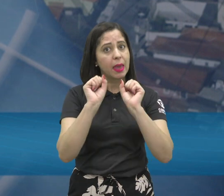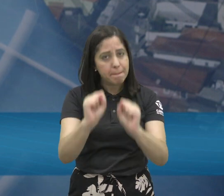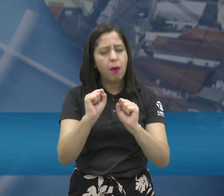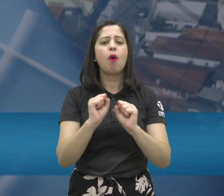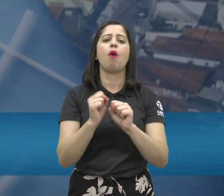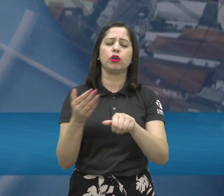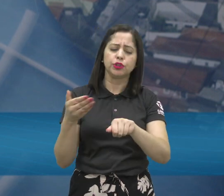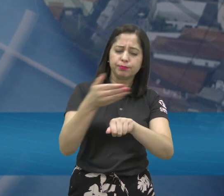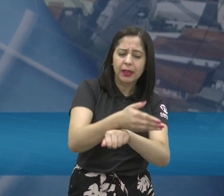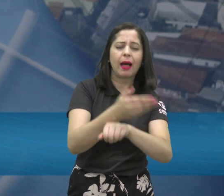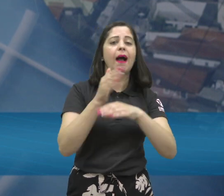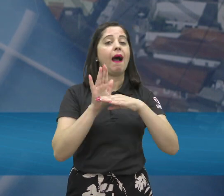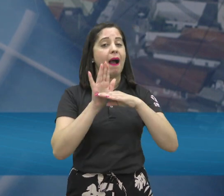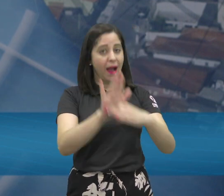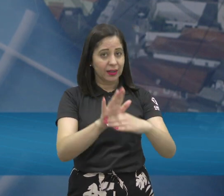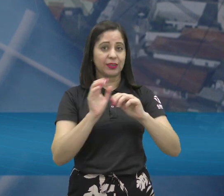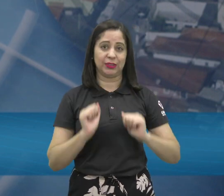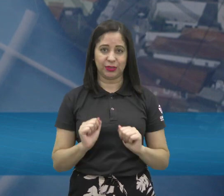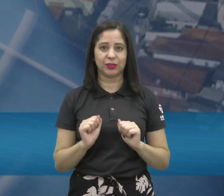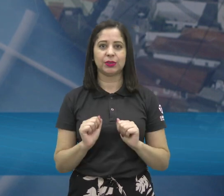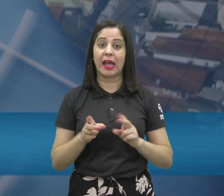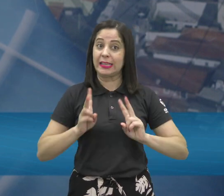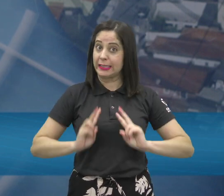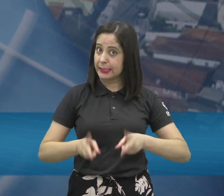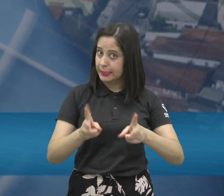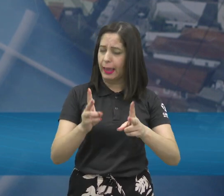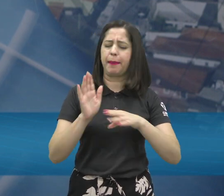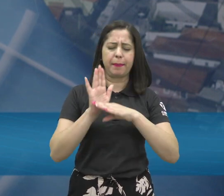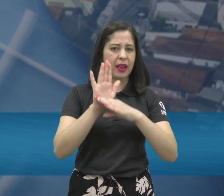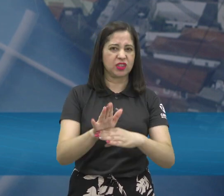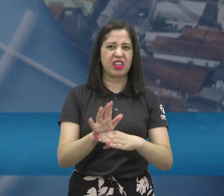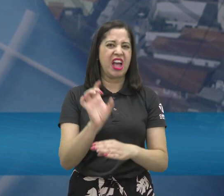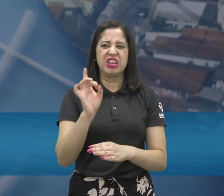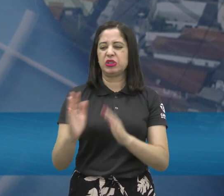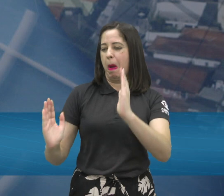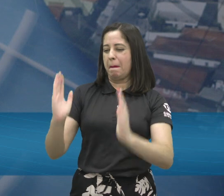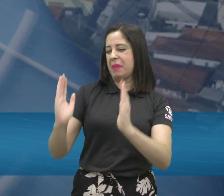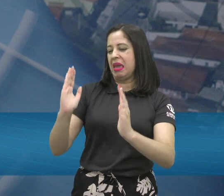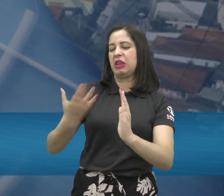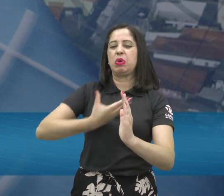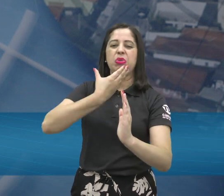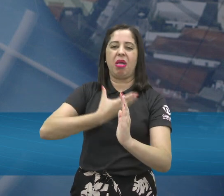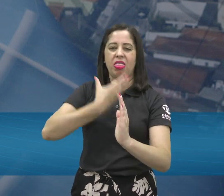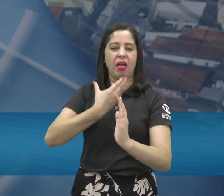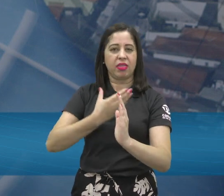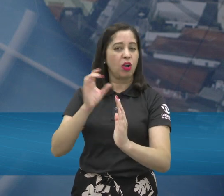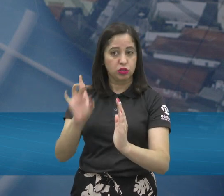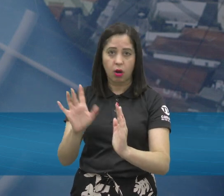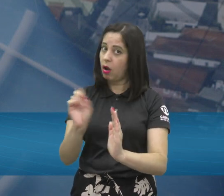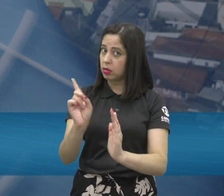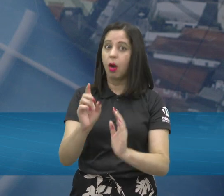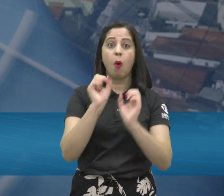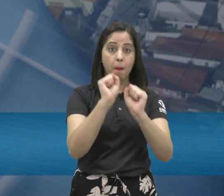para ajudar, e eu reforço, nunca é tarde, não é só em épocas de festas, de fim de ano que eles atuam. O